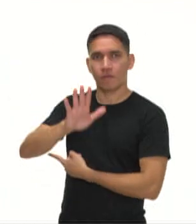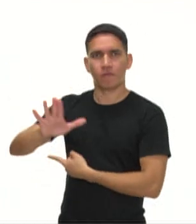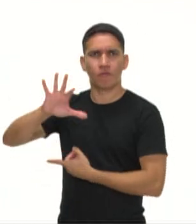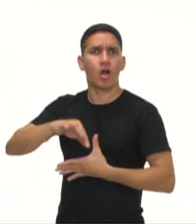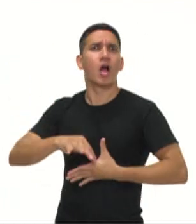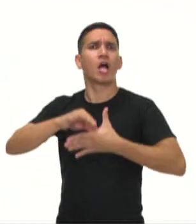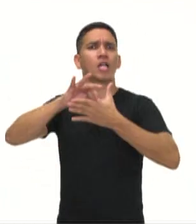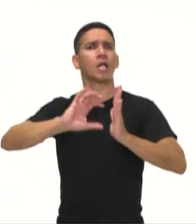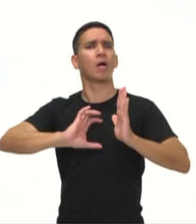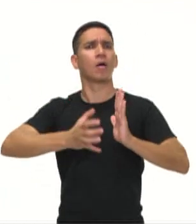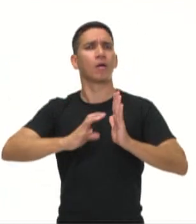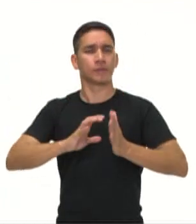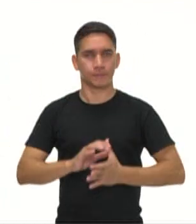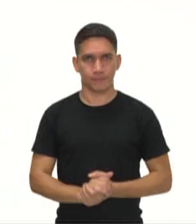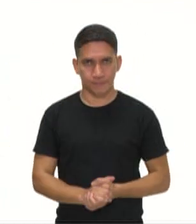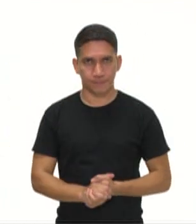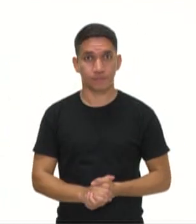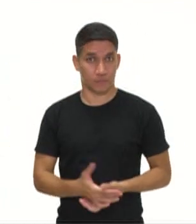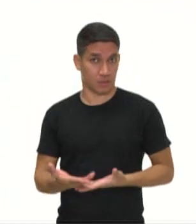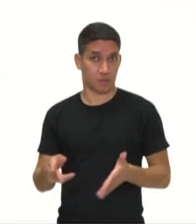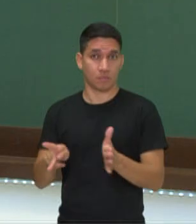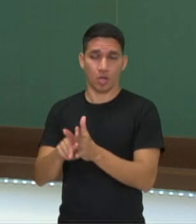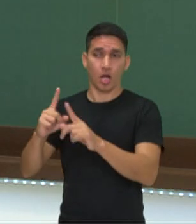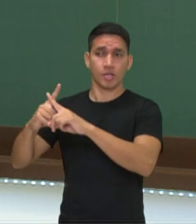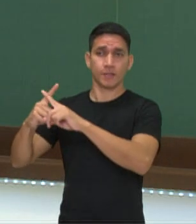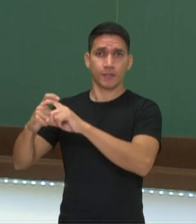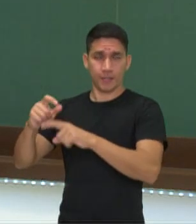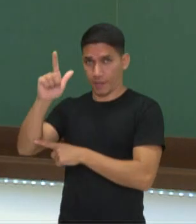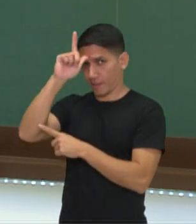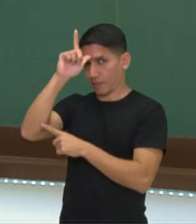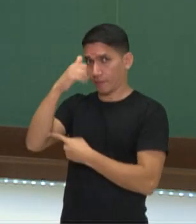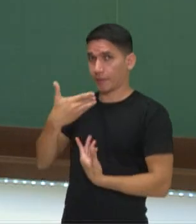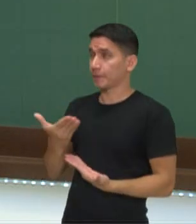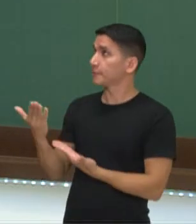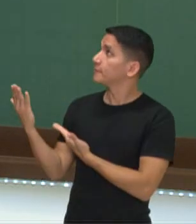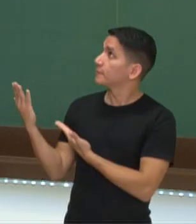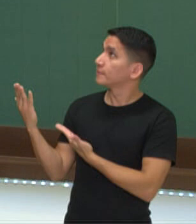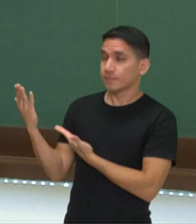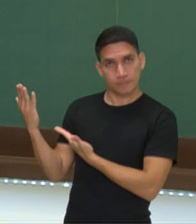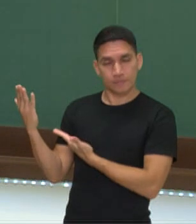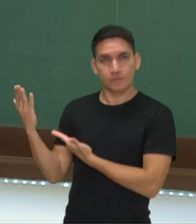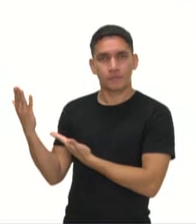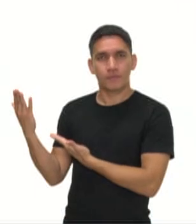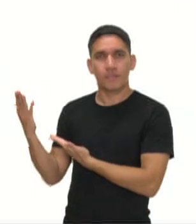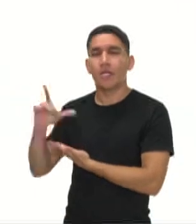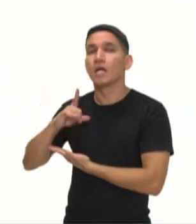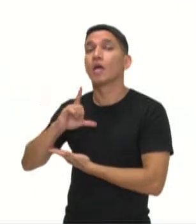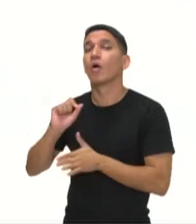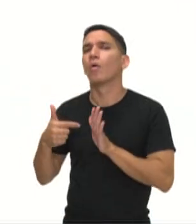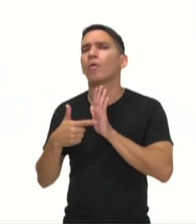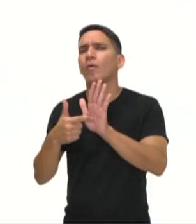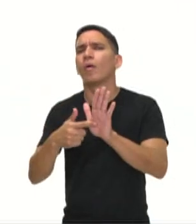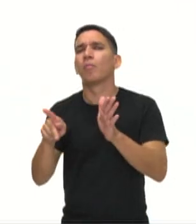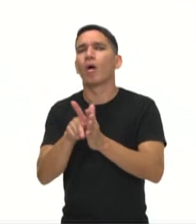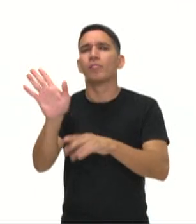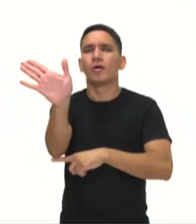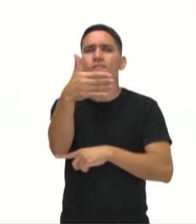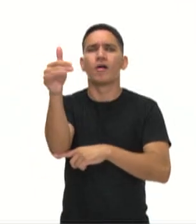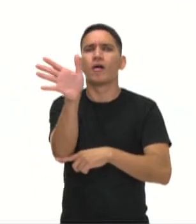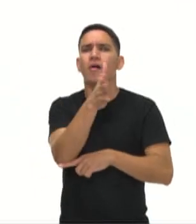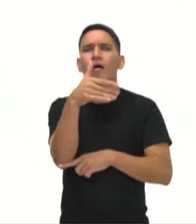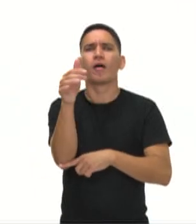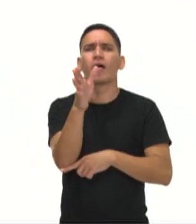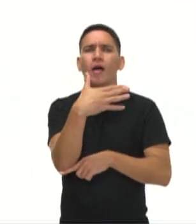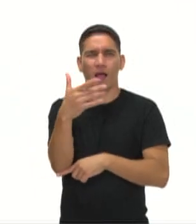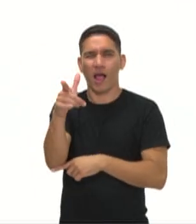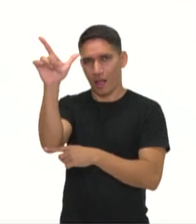do partido nazista alemão. E aqui, ao seu lado direito da tela, você tem a bandeira da